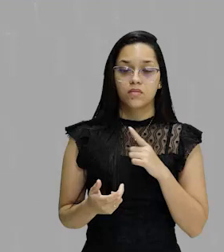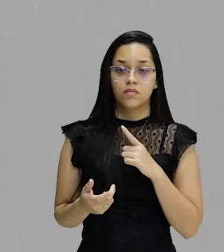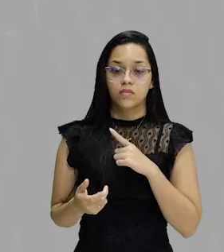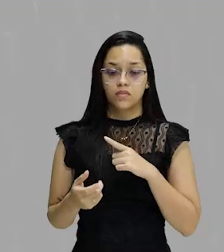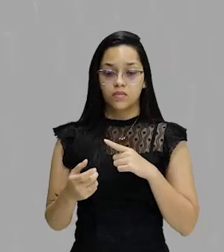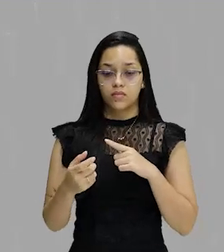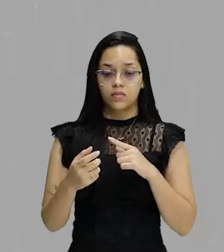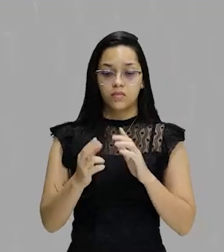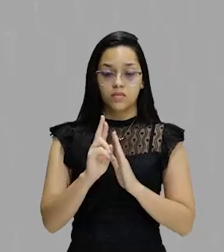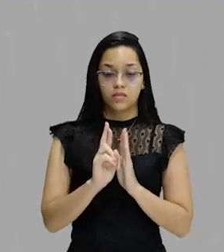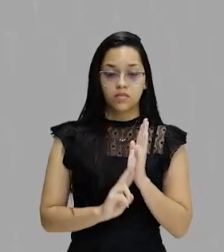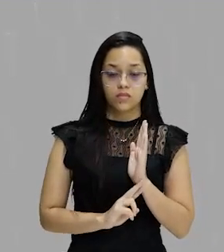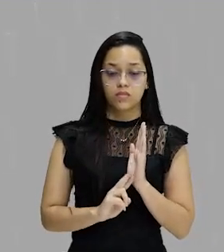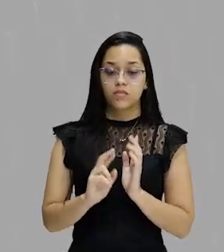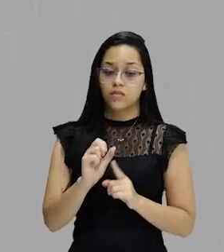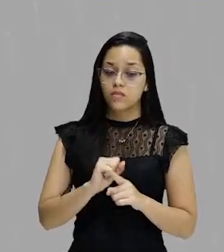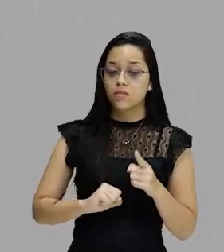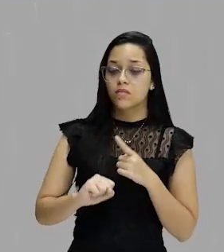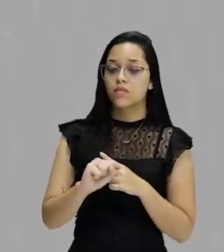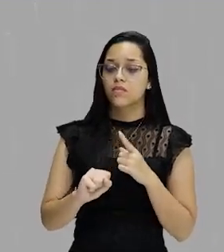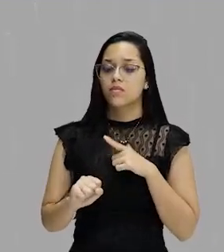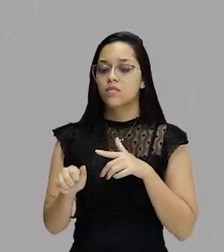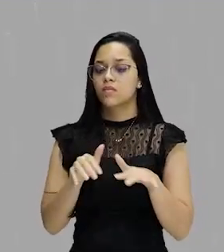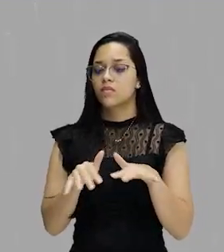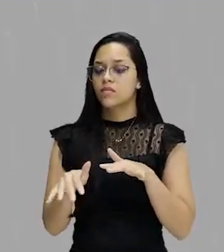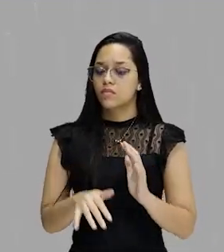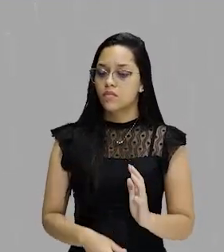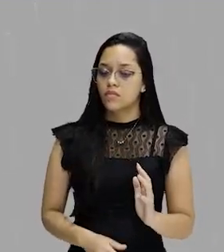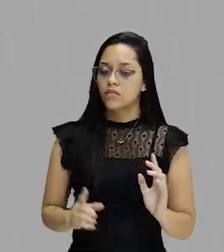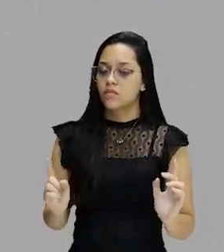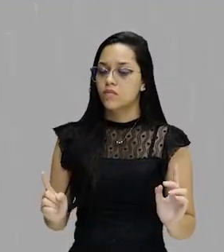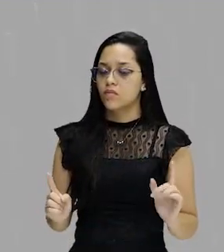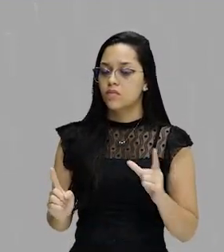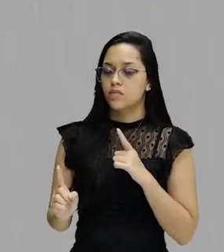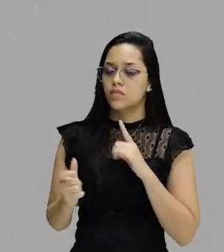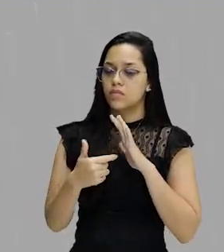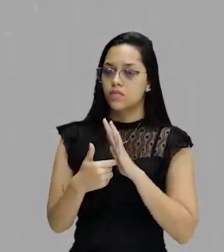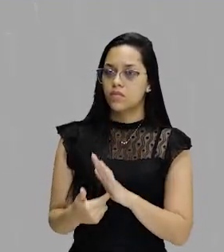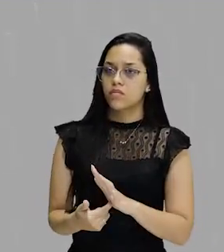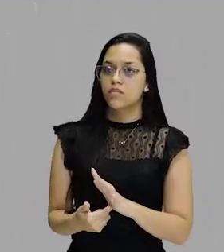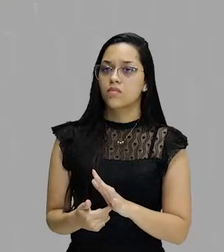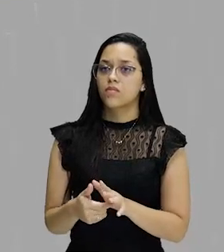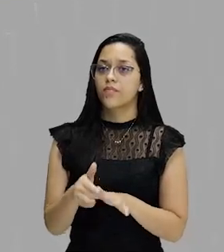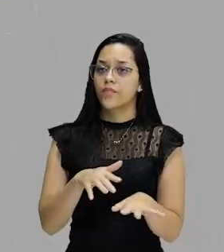sociais. Evidente que esses movimentos contestam os padrões sociais,